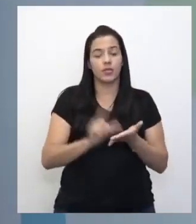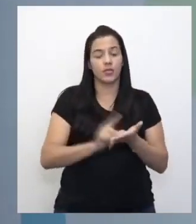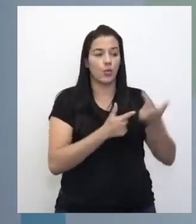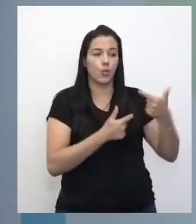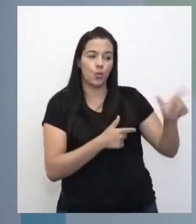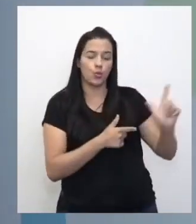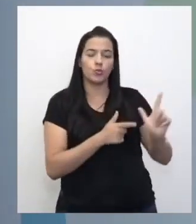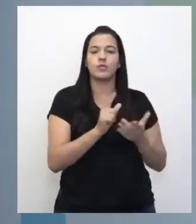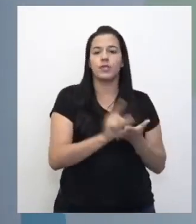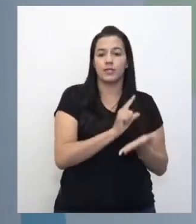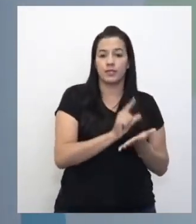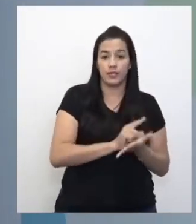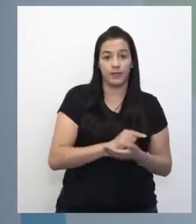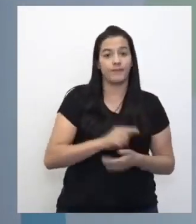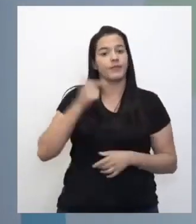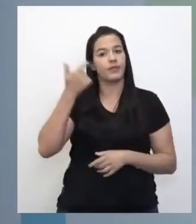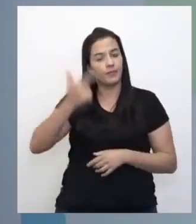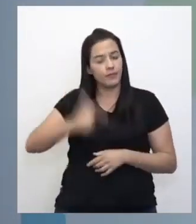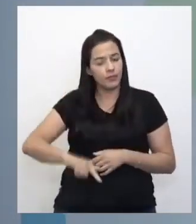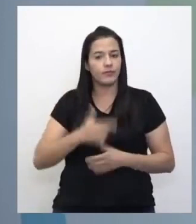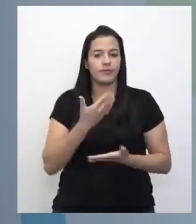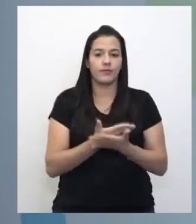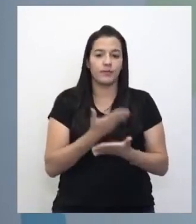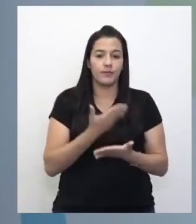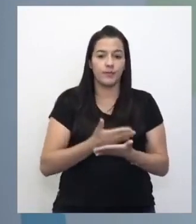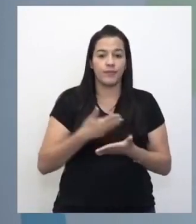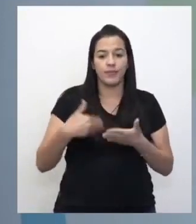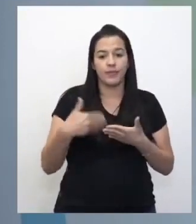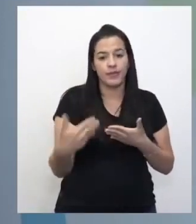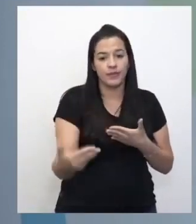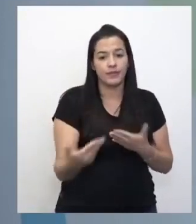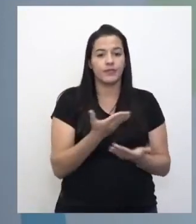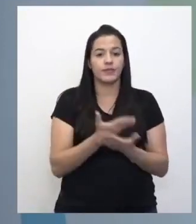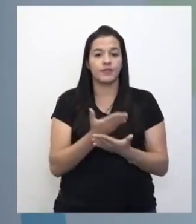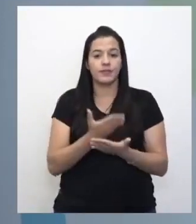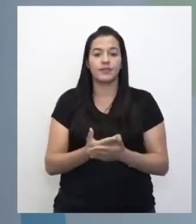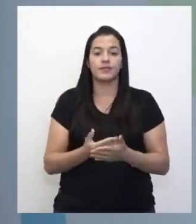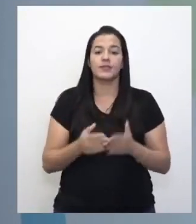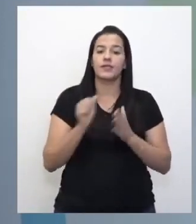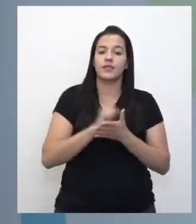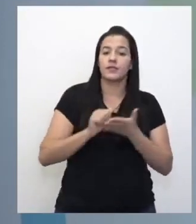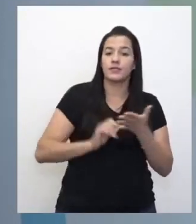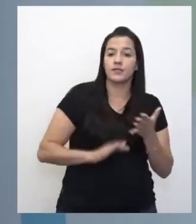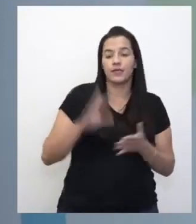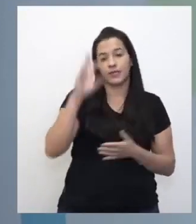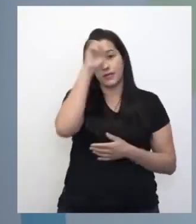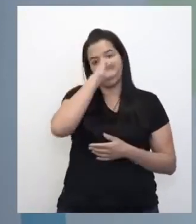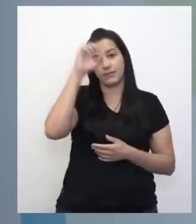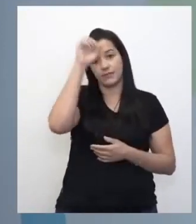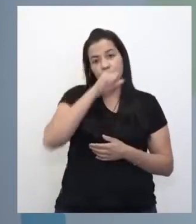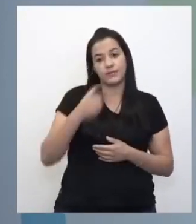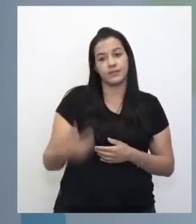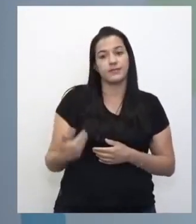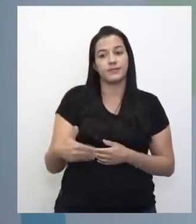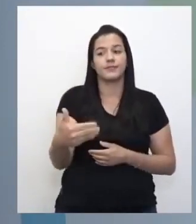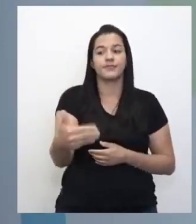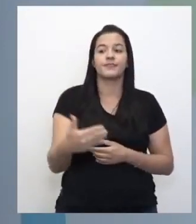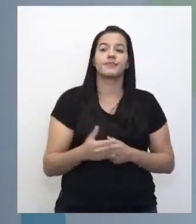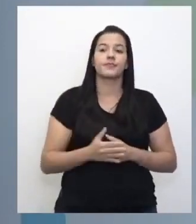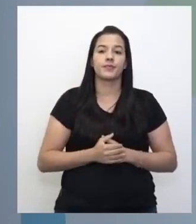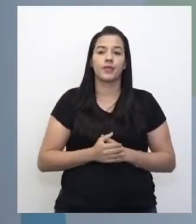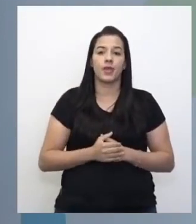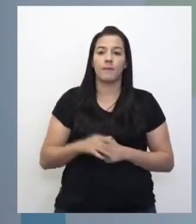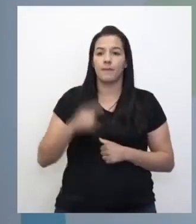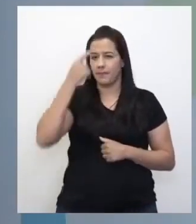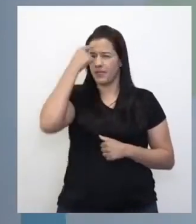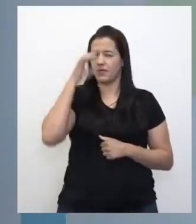estilo literário. Vamos falar mais sobre isso ao longo dessas aulas, dessa sequência de atividades, do canal Aprender Sempre. Não pense que ficou